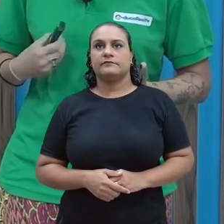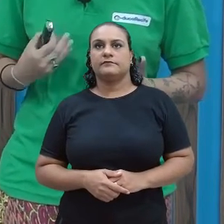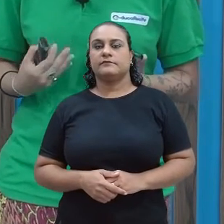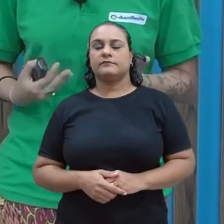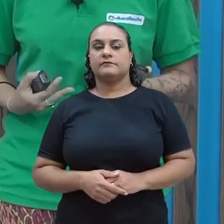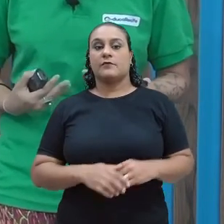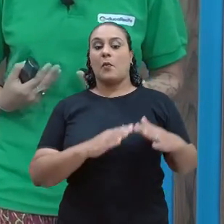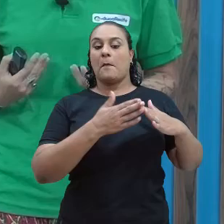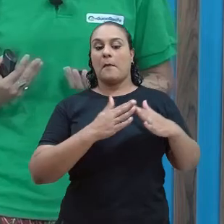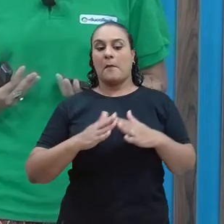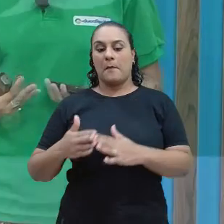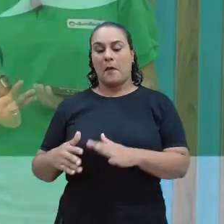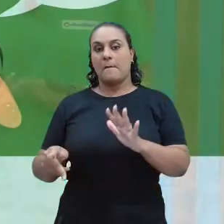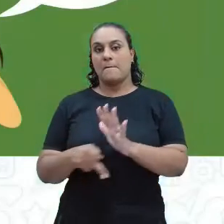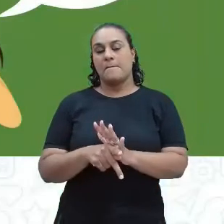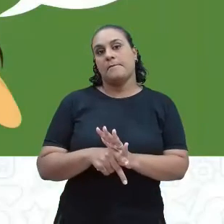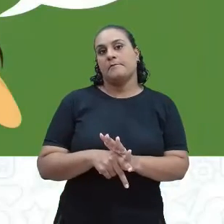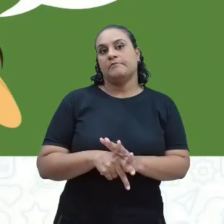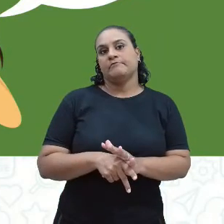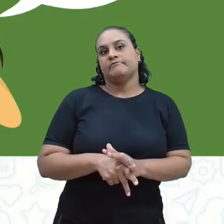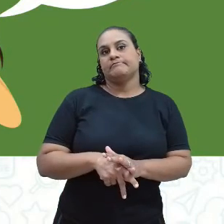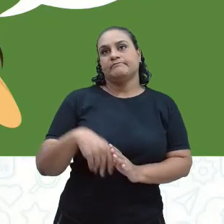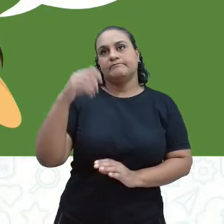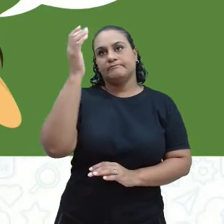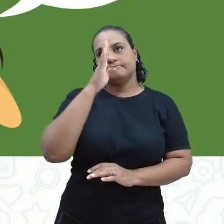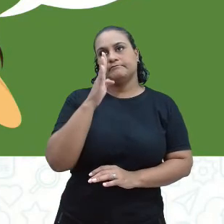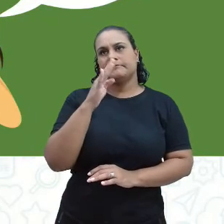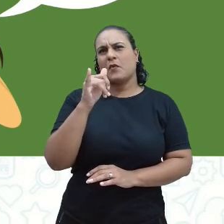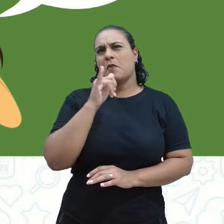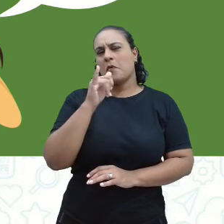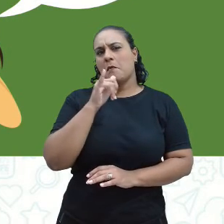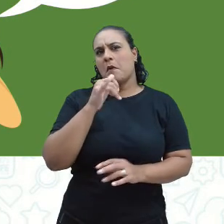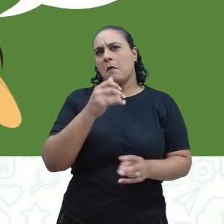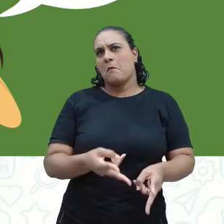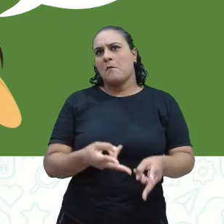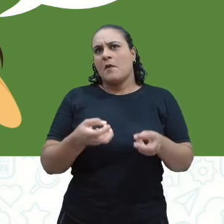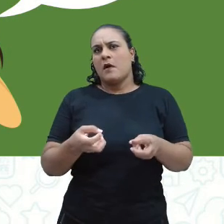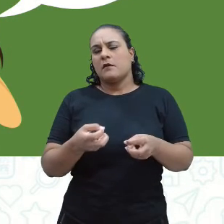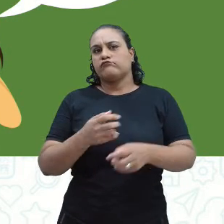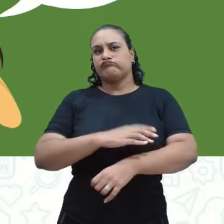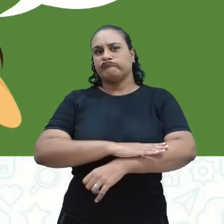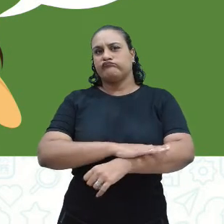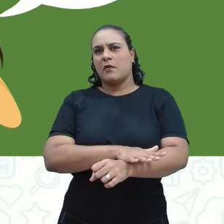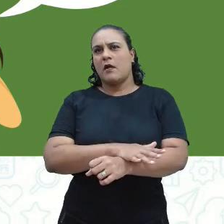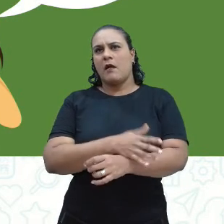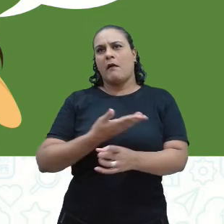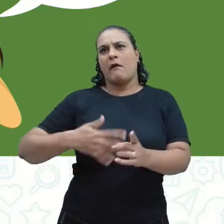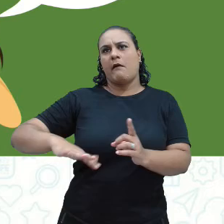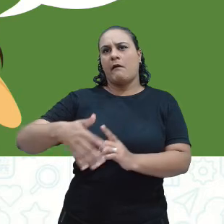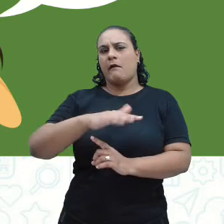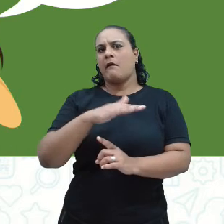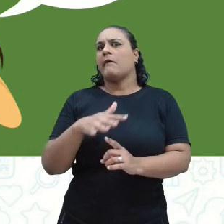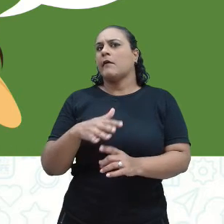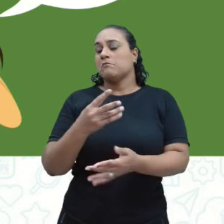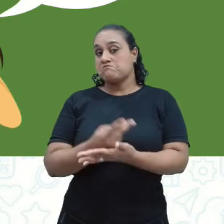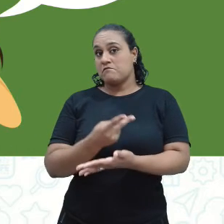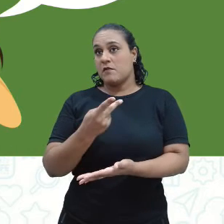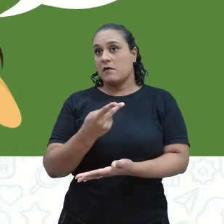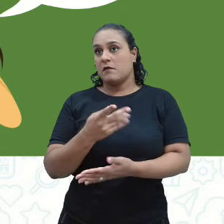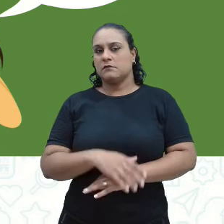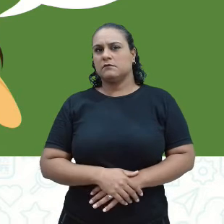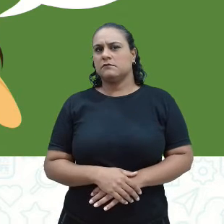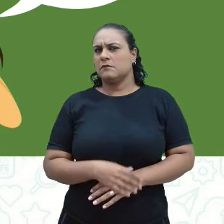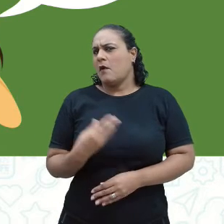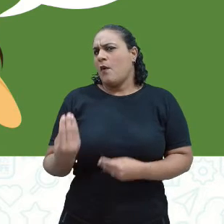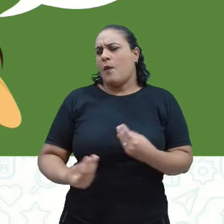As periferias brasileiras são um exemplo notável de como o racismo ambiental se desenrola, né? Mas